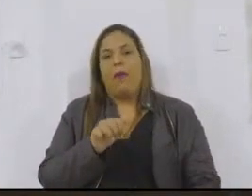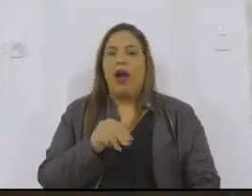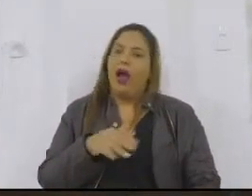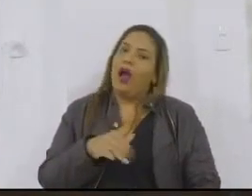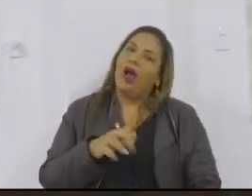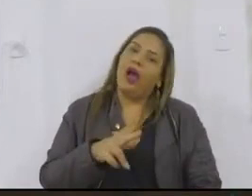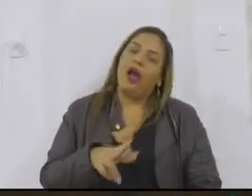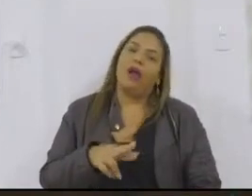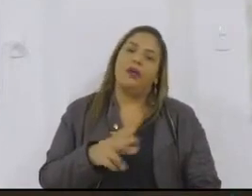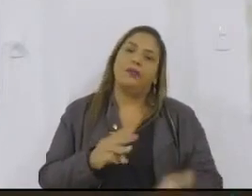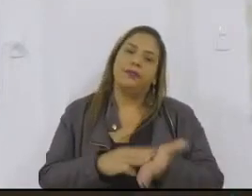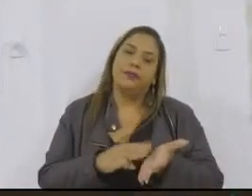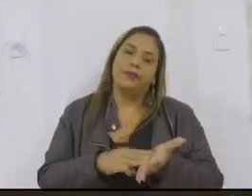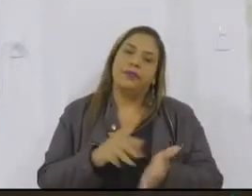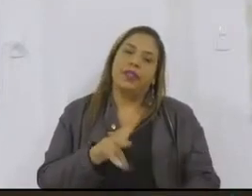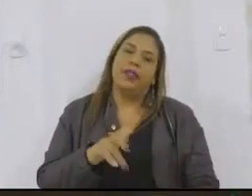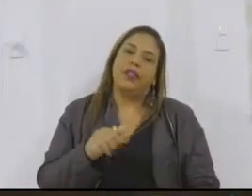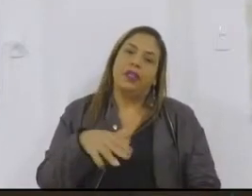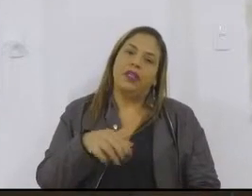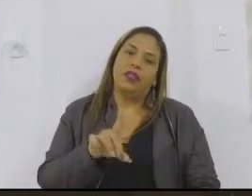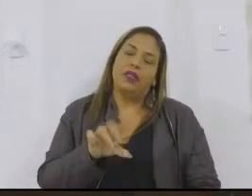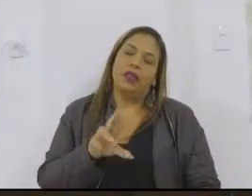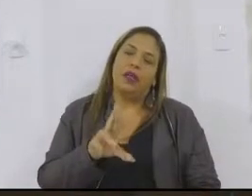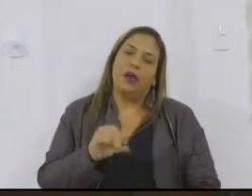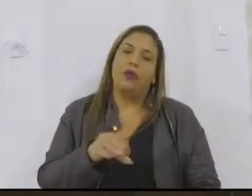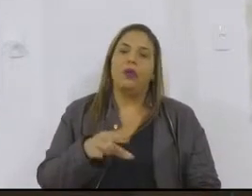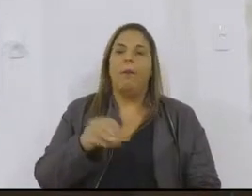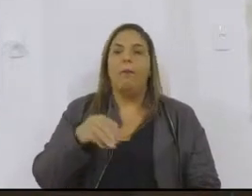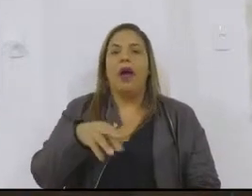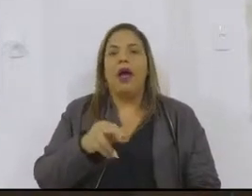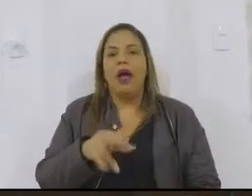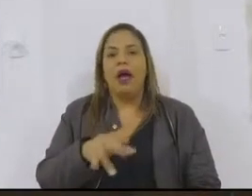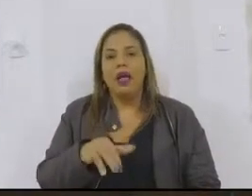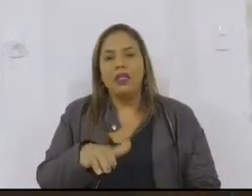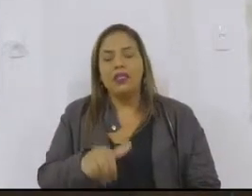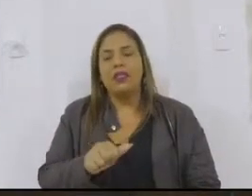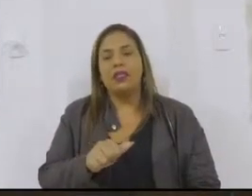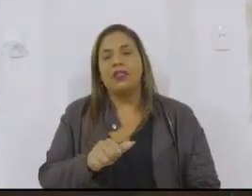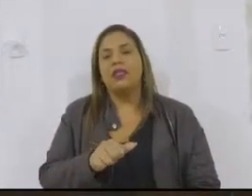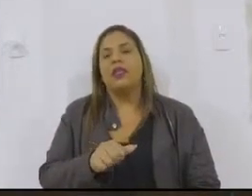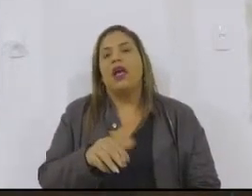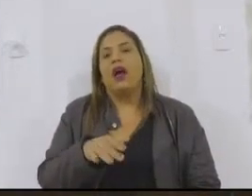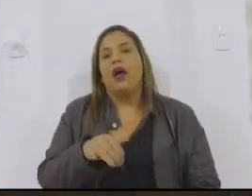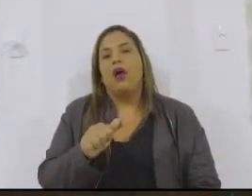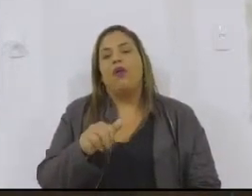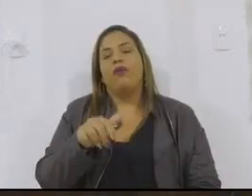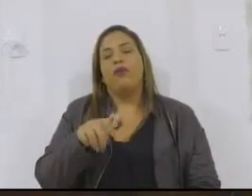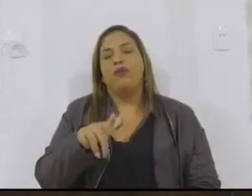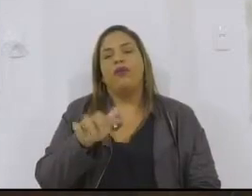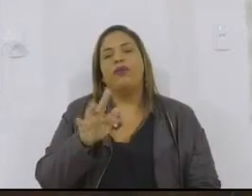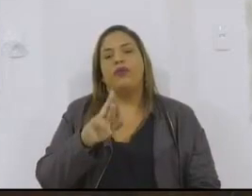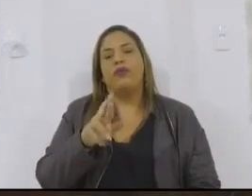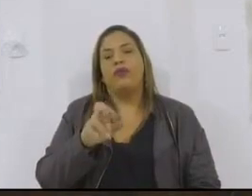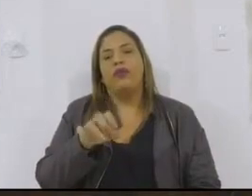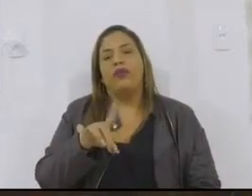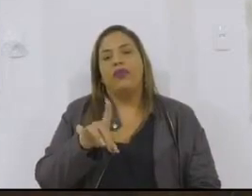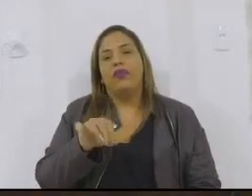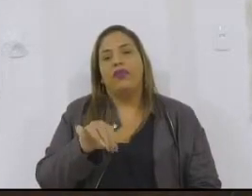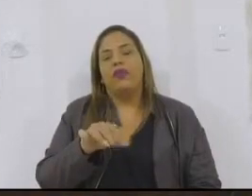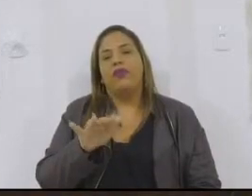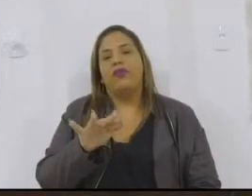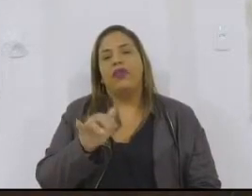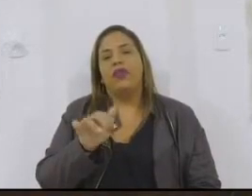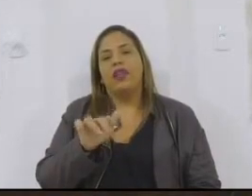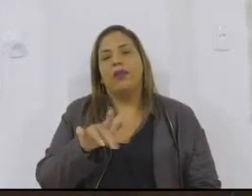Ferreira, membro, Comissão de Educação e Cultura, Márcia Matos, presidente relatora, Alfredo Marins, membro, Felipe Carvalho,